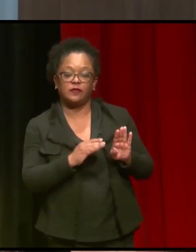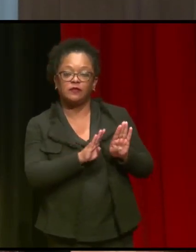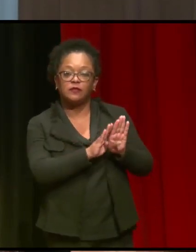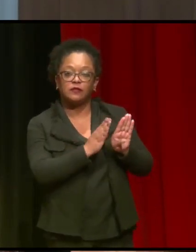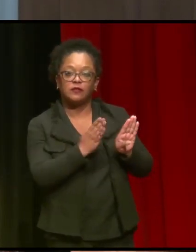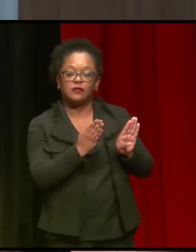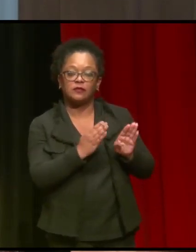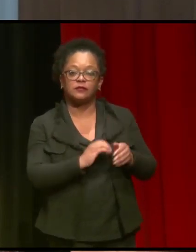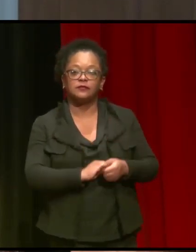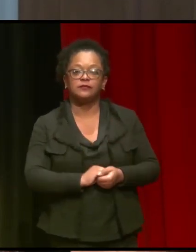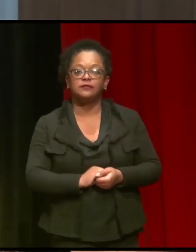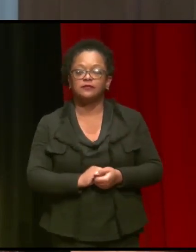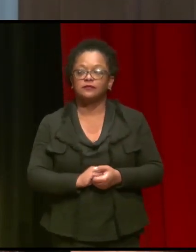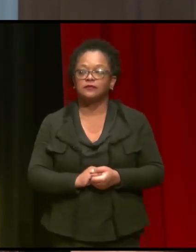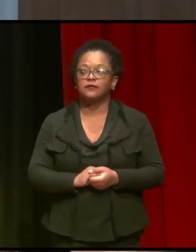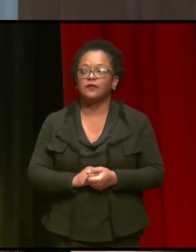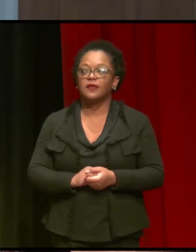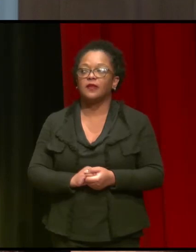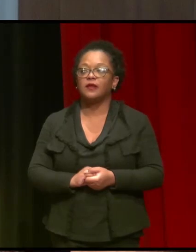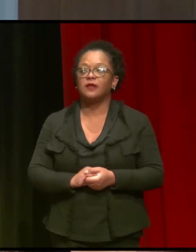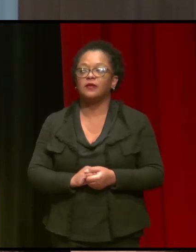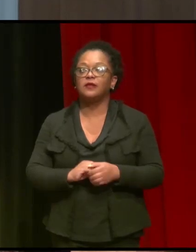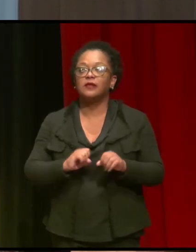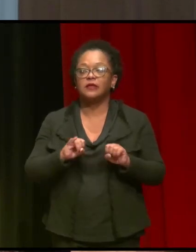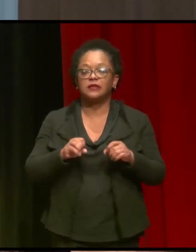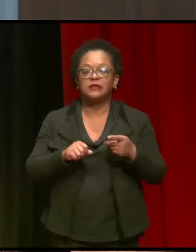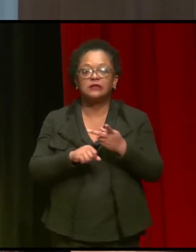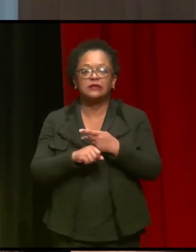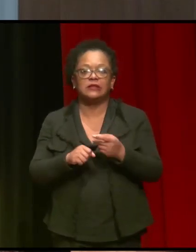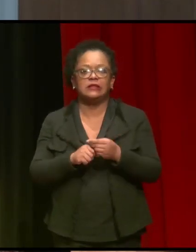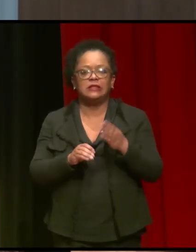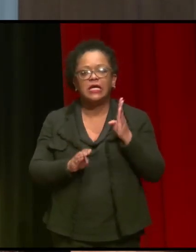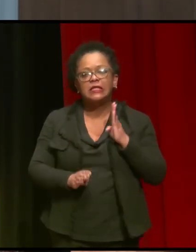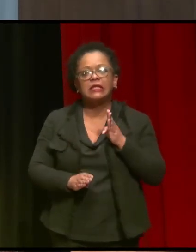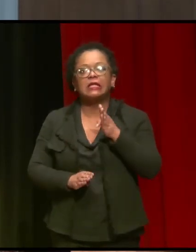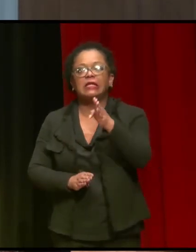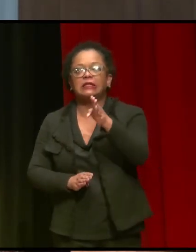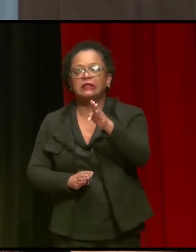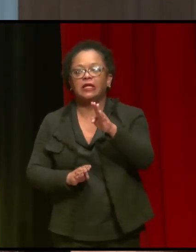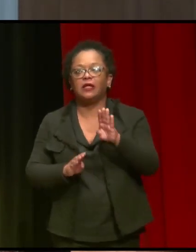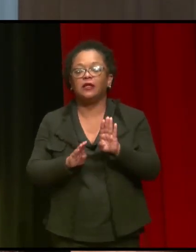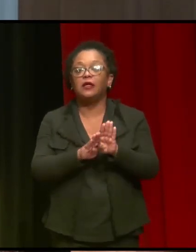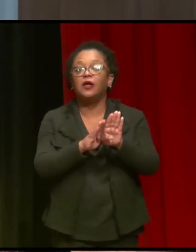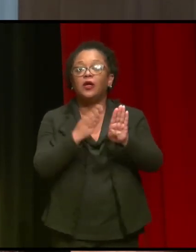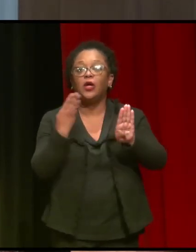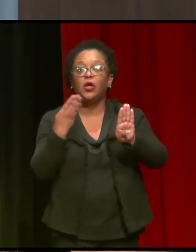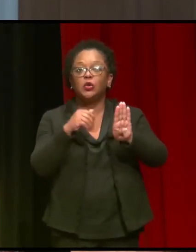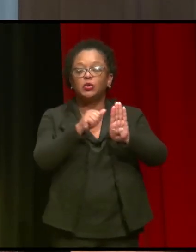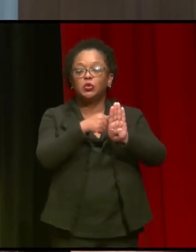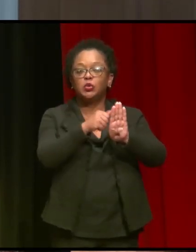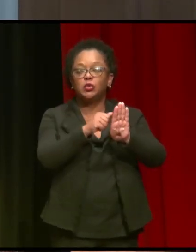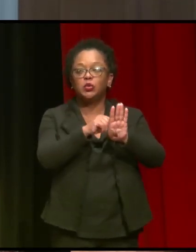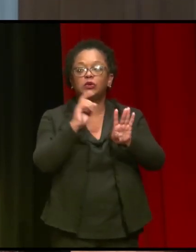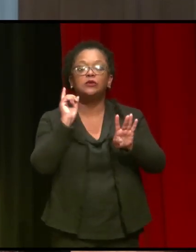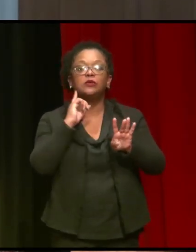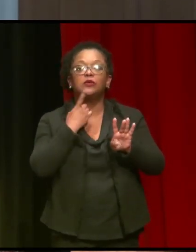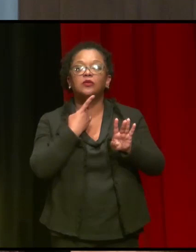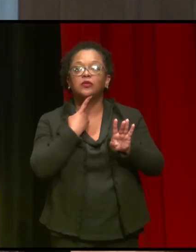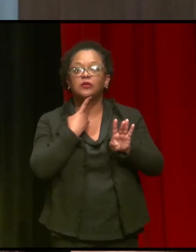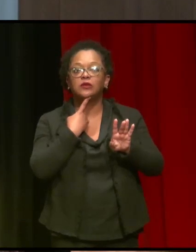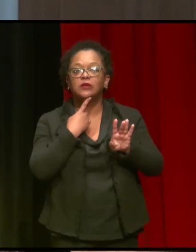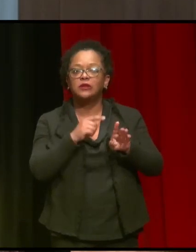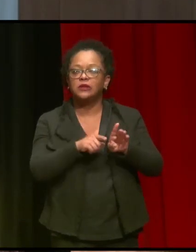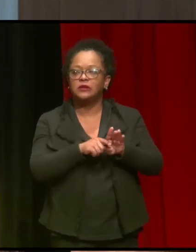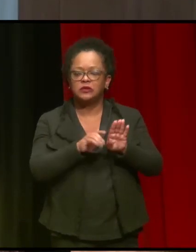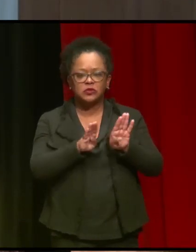banheiro, sabiam disso? Por quê? Porque se você precisar entrar no banheiro, como é que vai? Tem que derrubar a porta. Porta de surdo, no banheiro de surdo, a porta de surdo